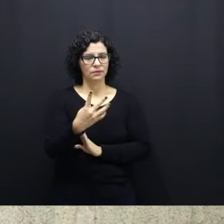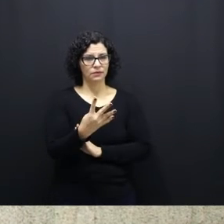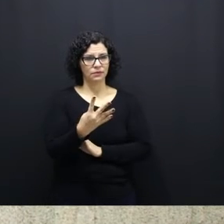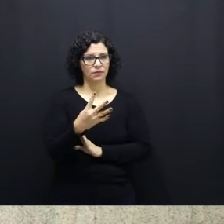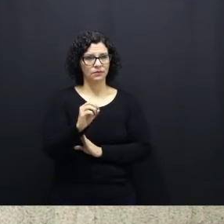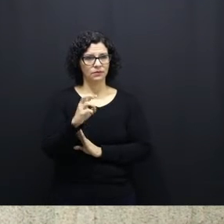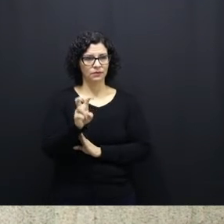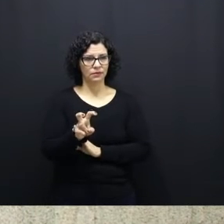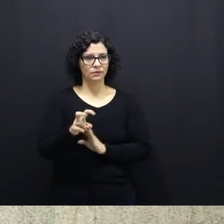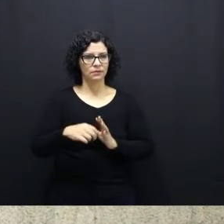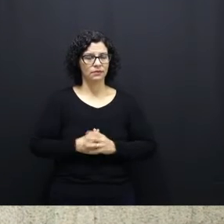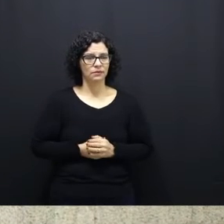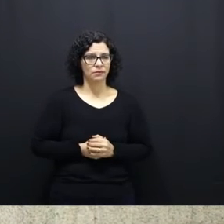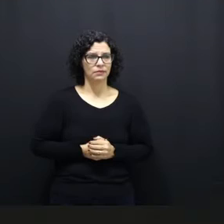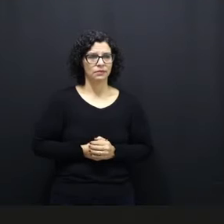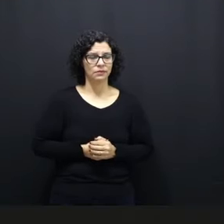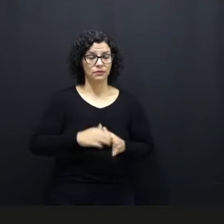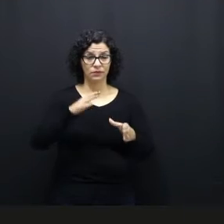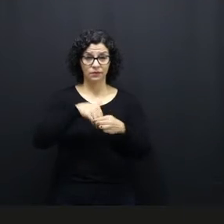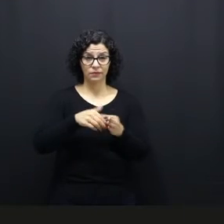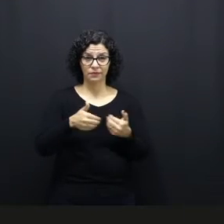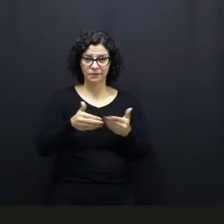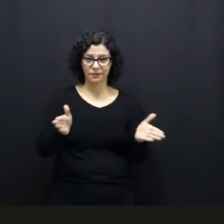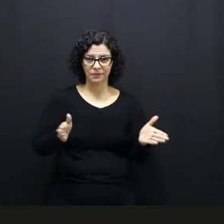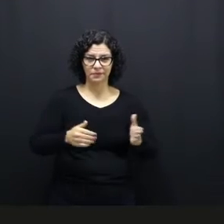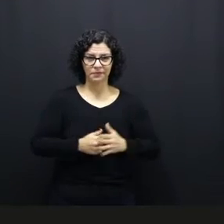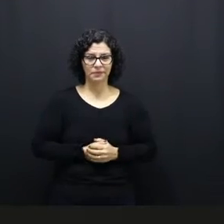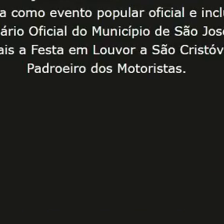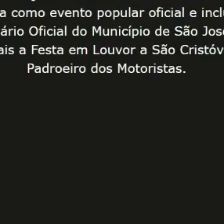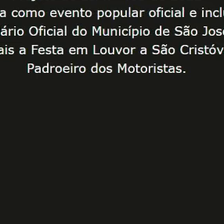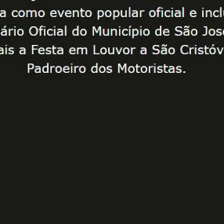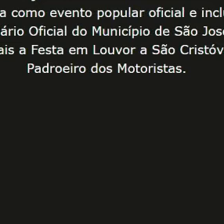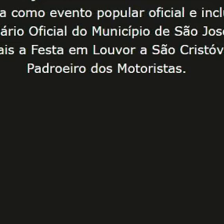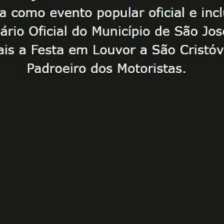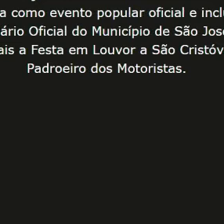405 votação aberta